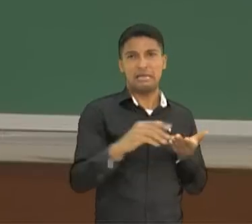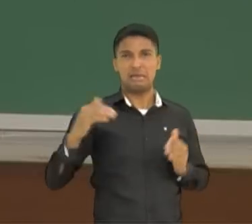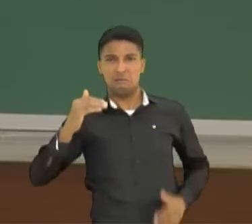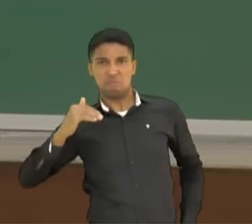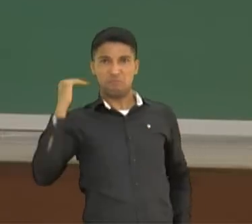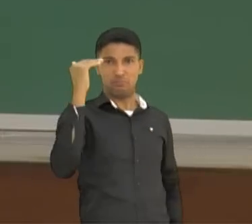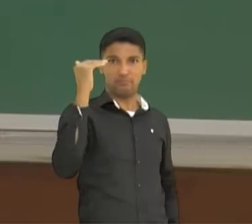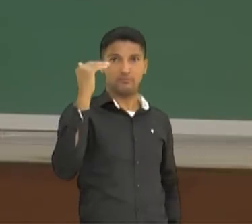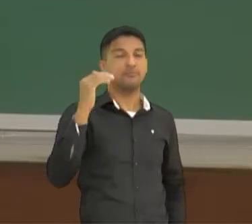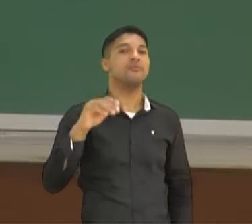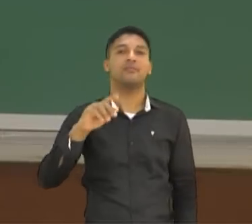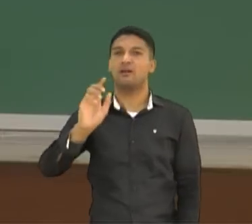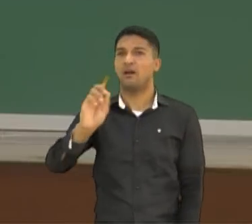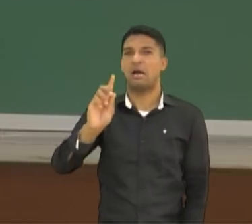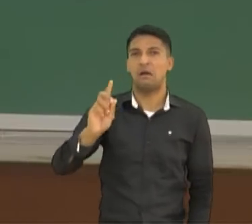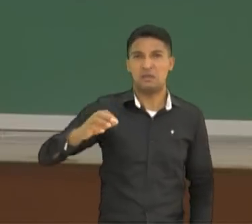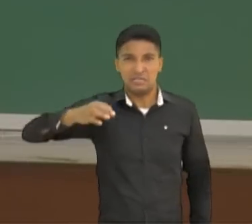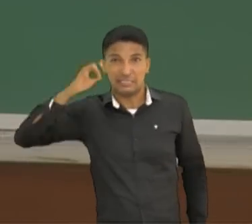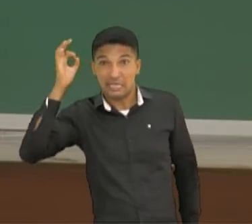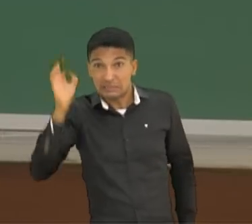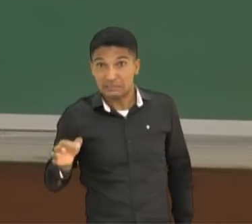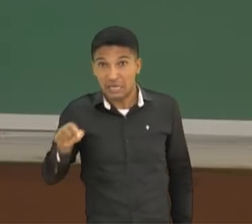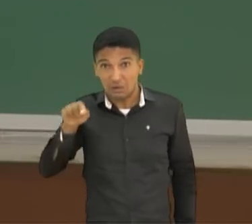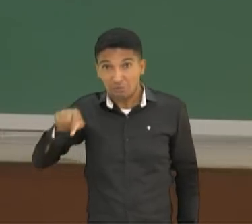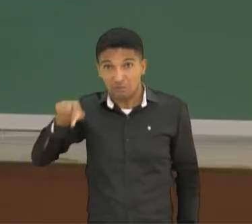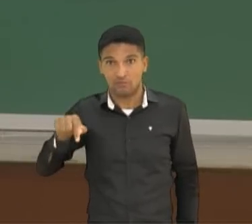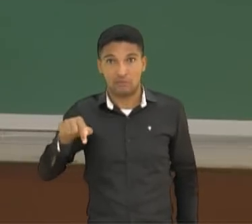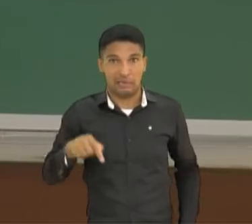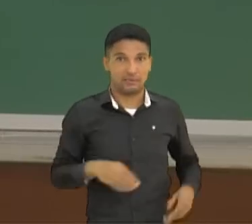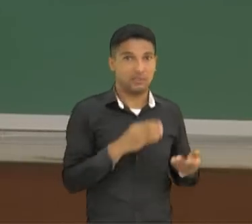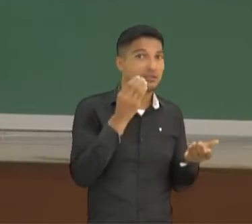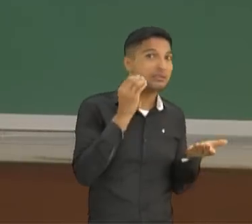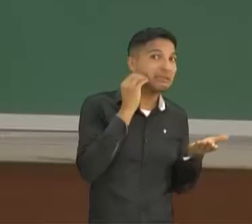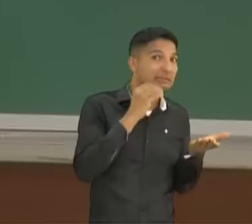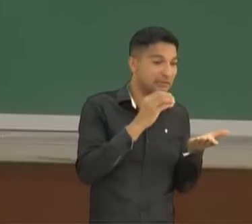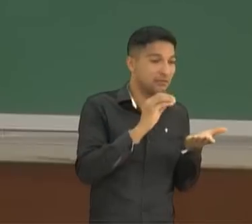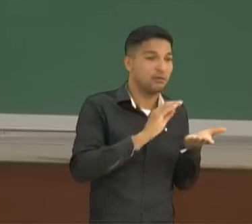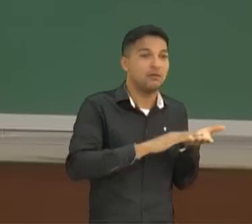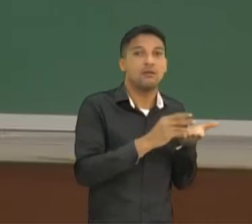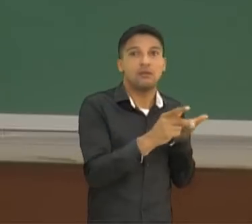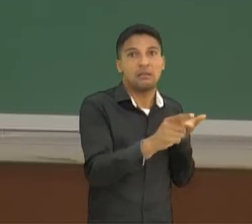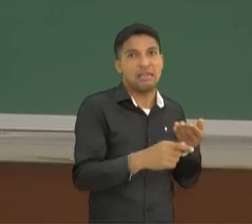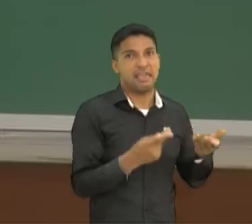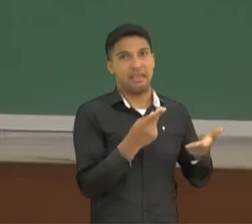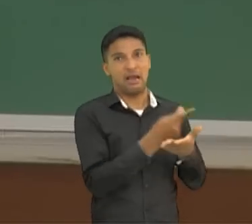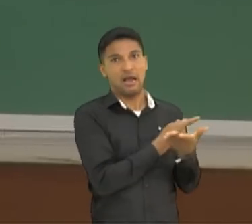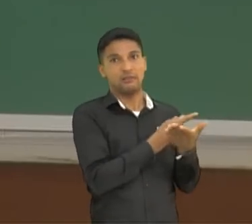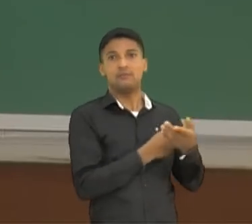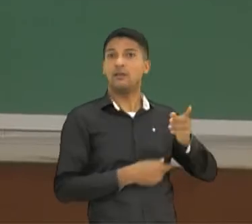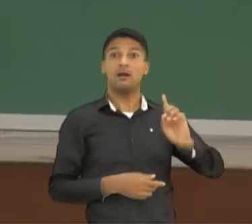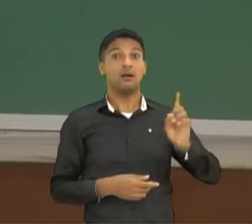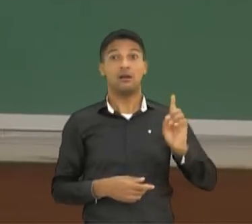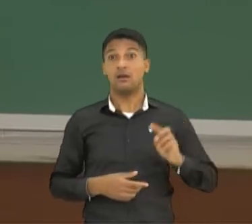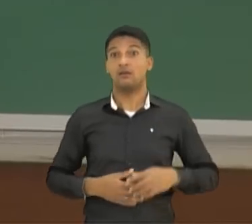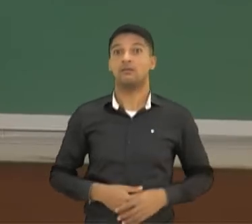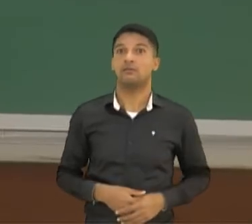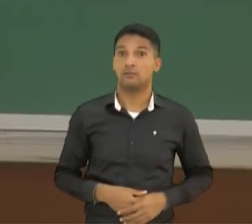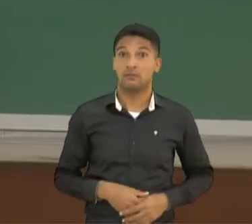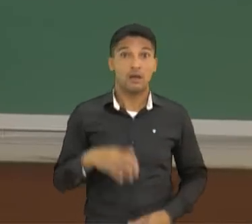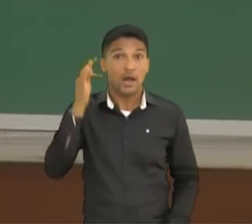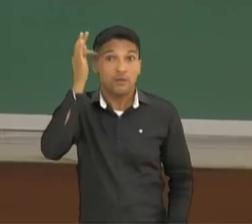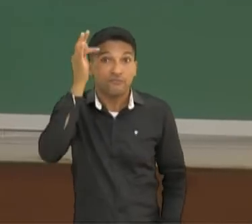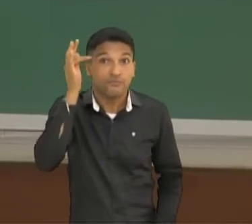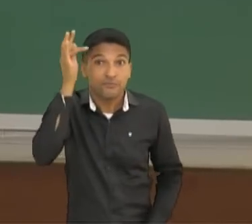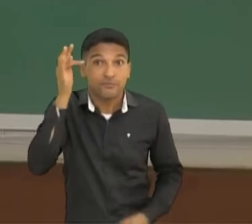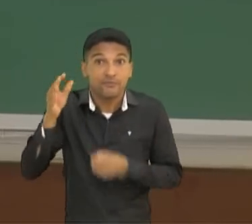para saber quem está certo, quem está errado. Todas as formas de conhecimento buscam a verdade, buscam explorar a